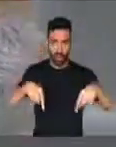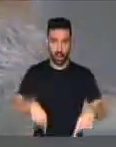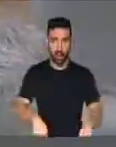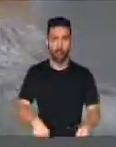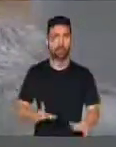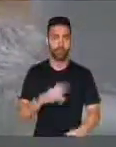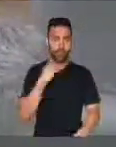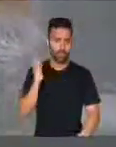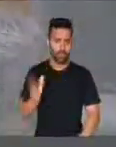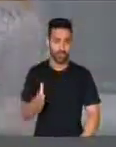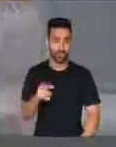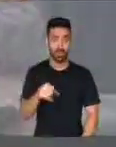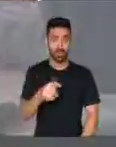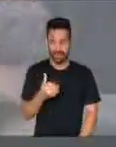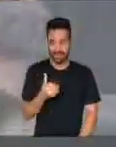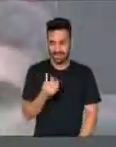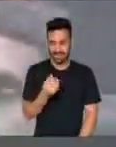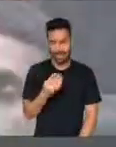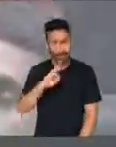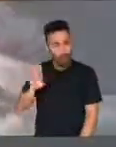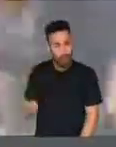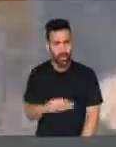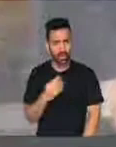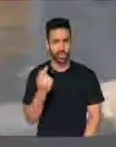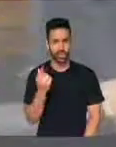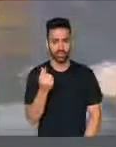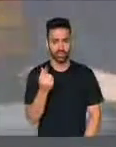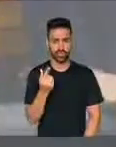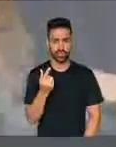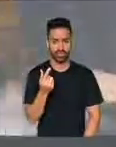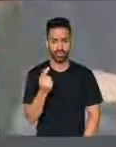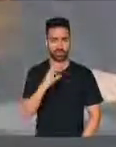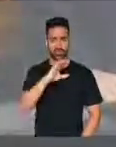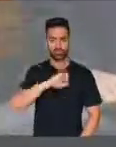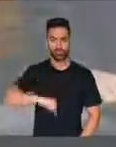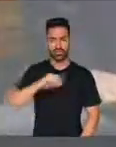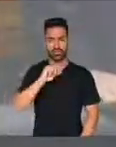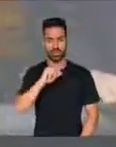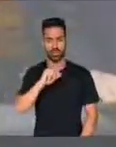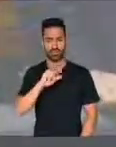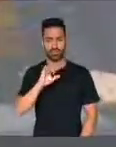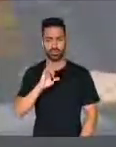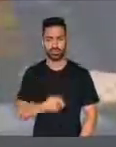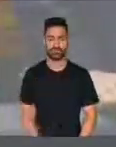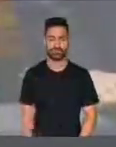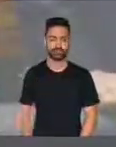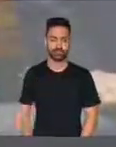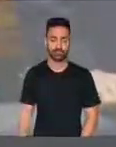60 milhões quando se tira dinheiro da reforma agrária para tirar do fundo.